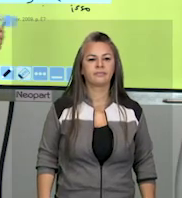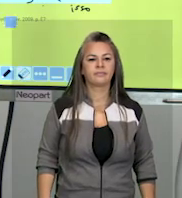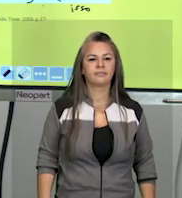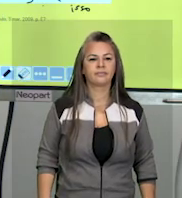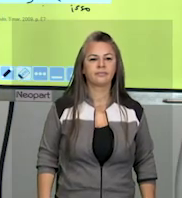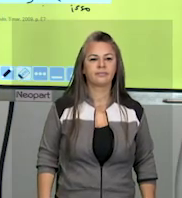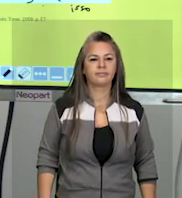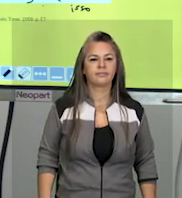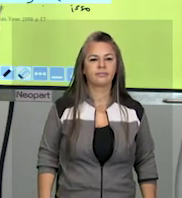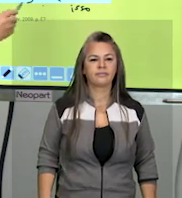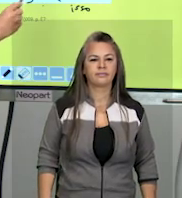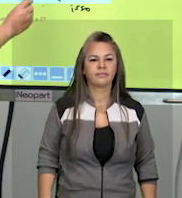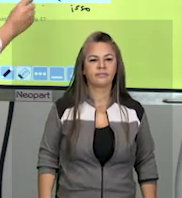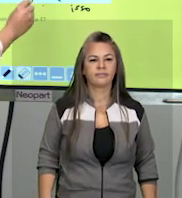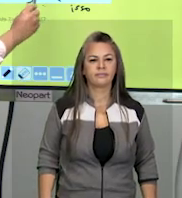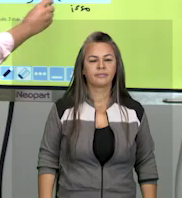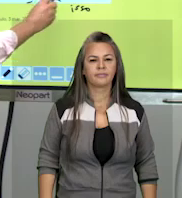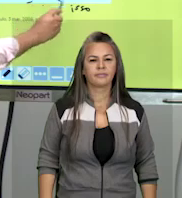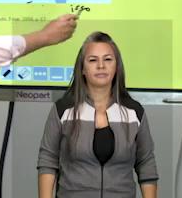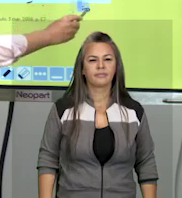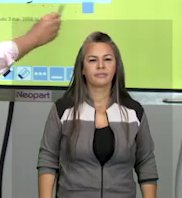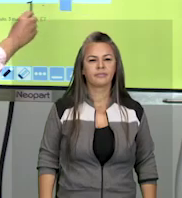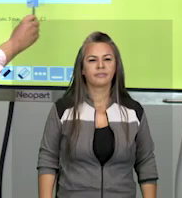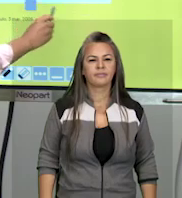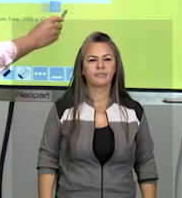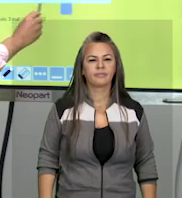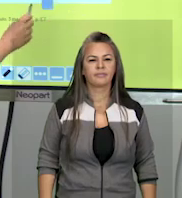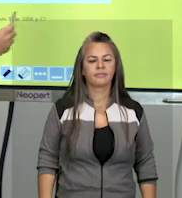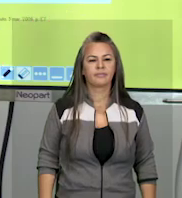Deixa eu apagar aqui para não atrapalhar.